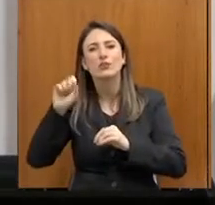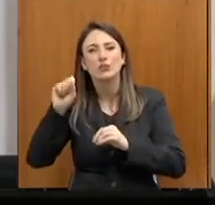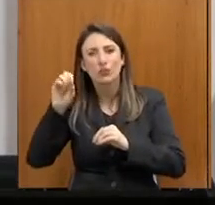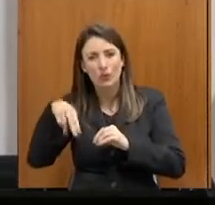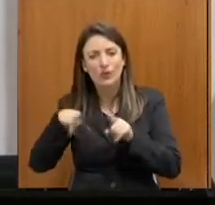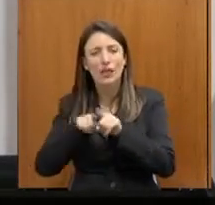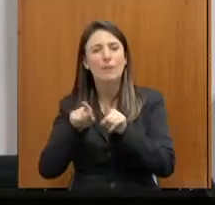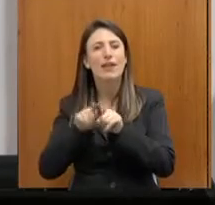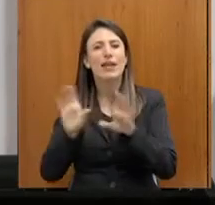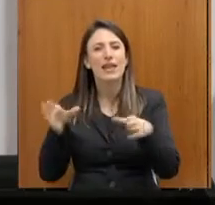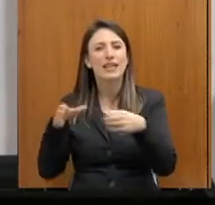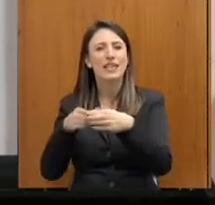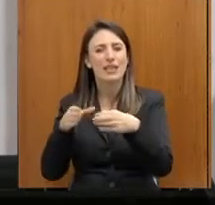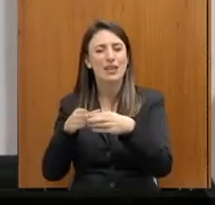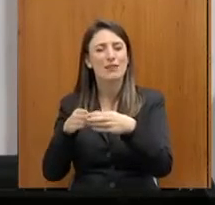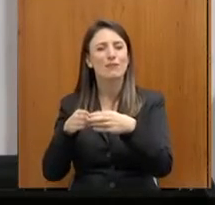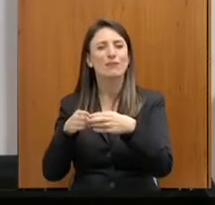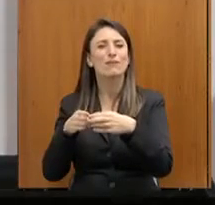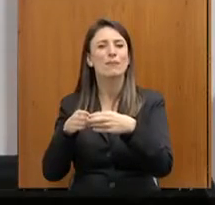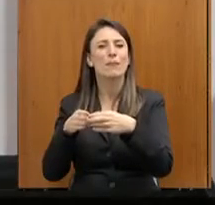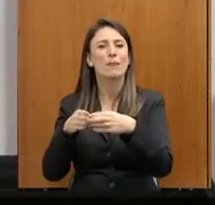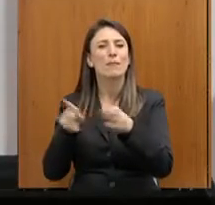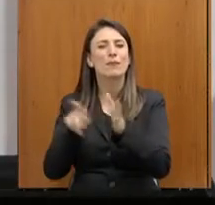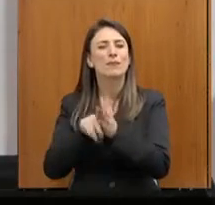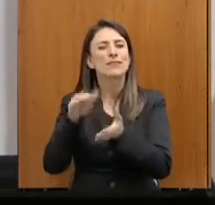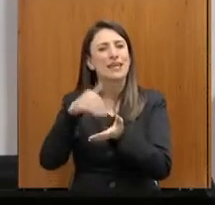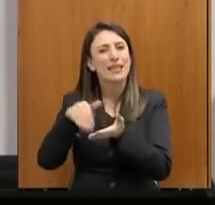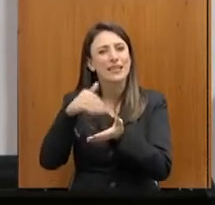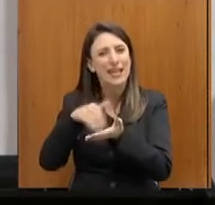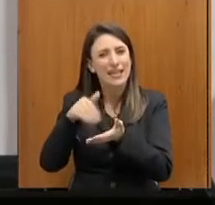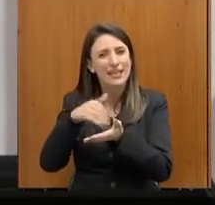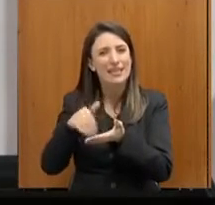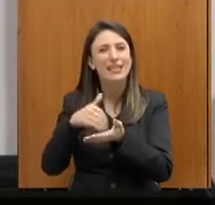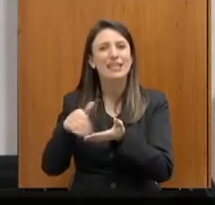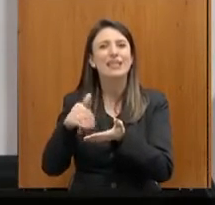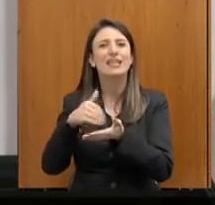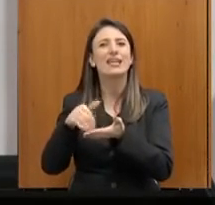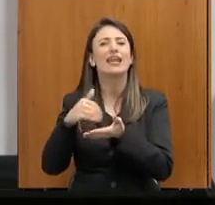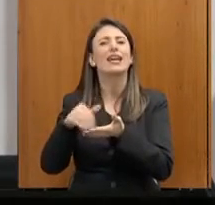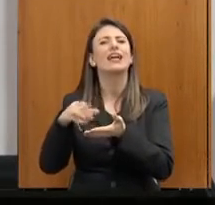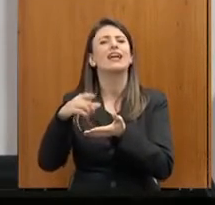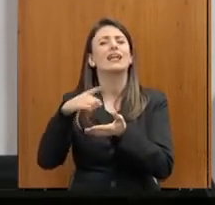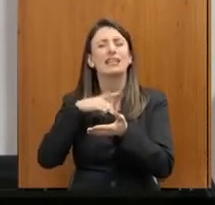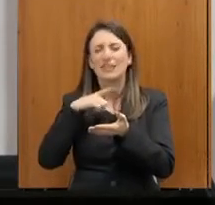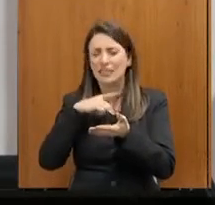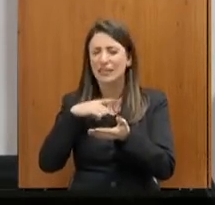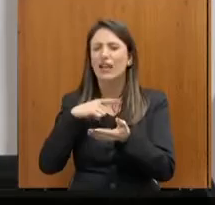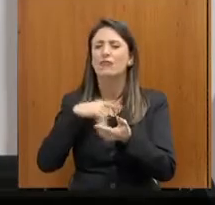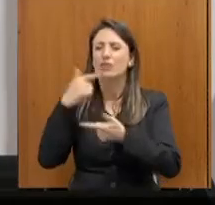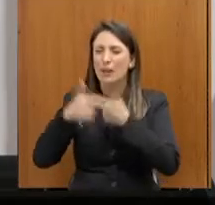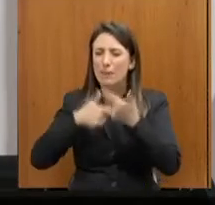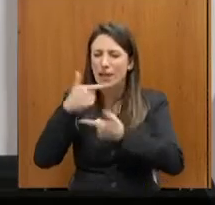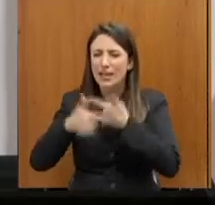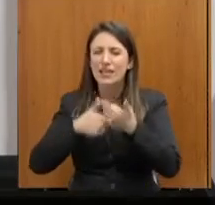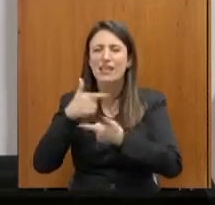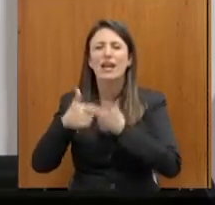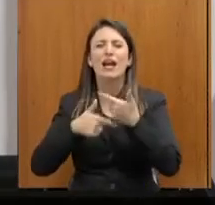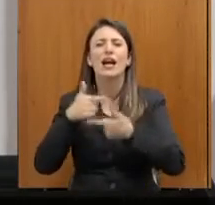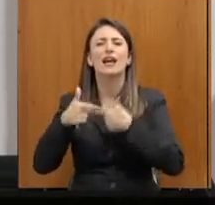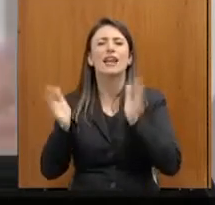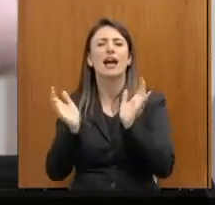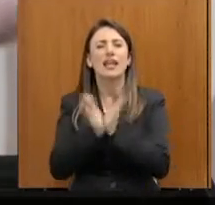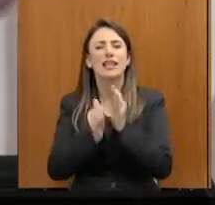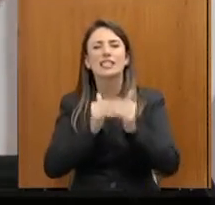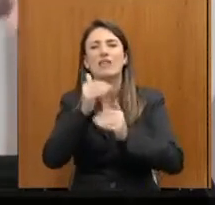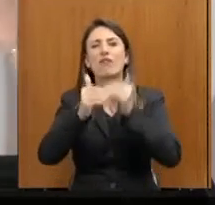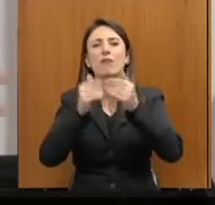equipe da secretaria Que Tem trabalhado intensamente Nas questões de desenvolvimento e econômico